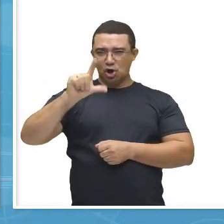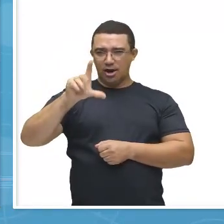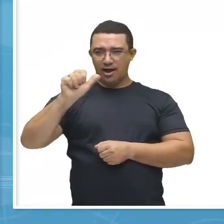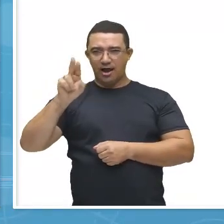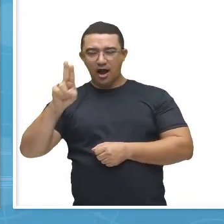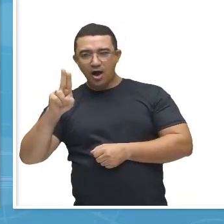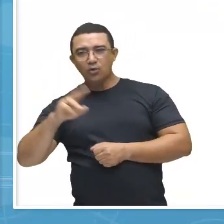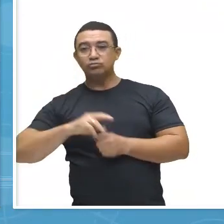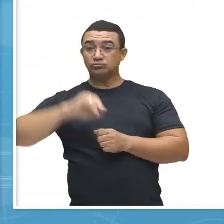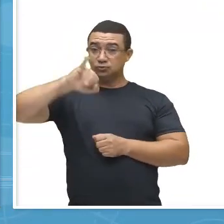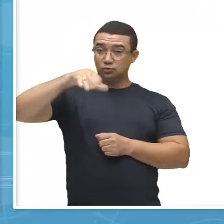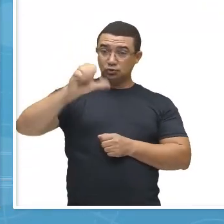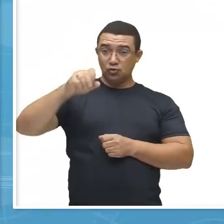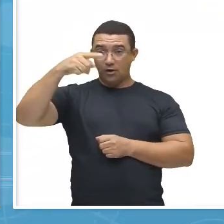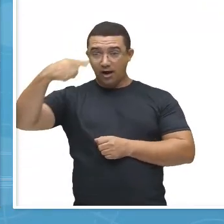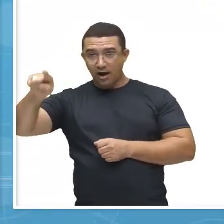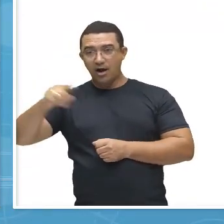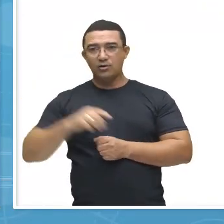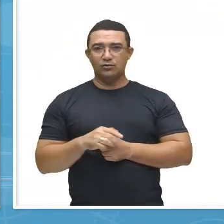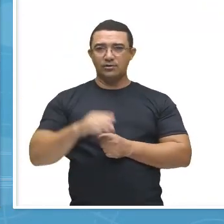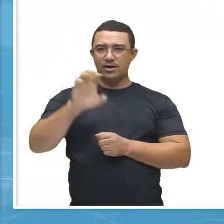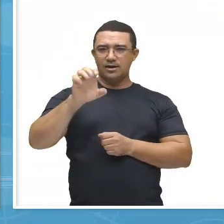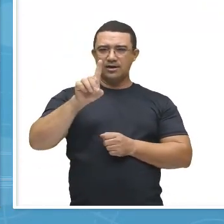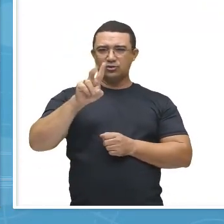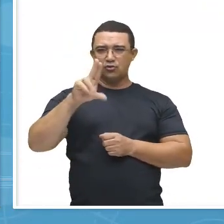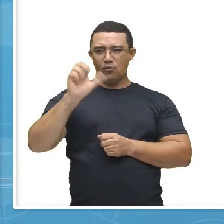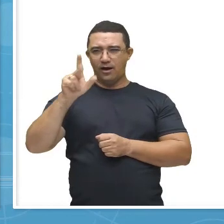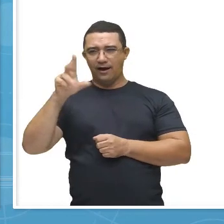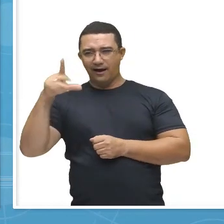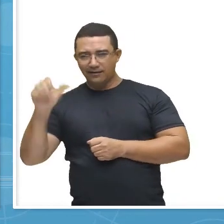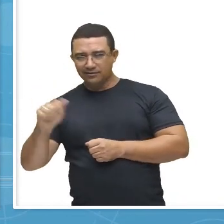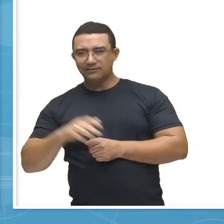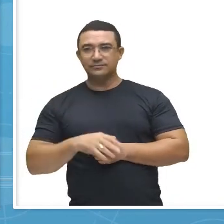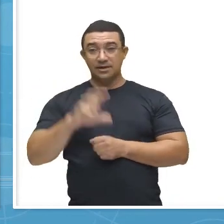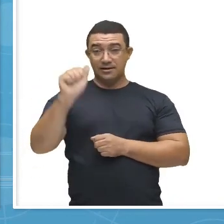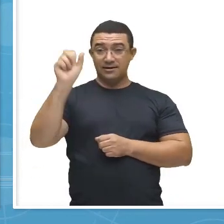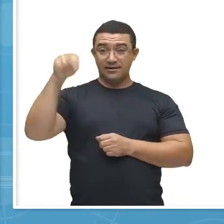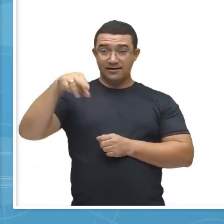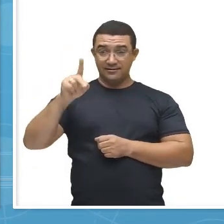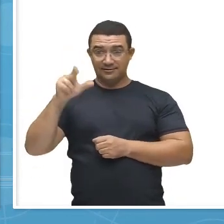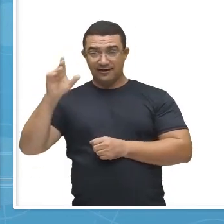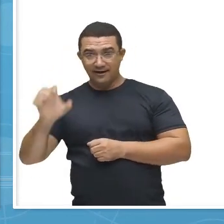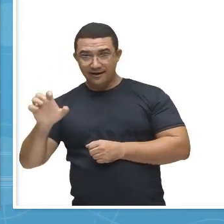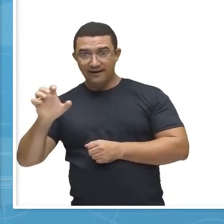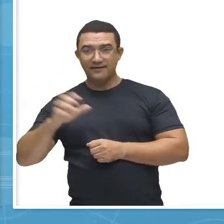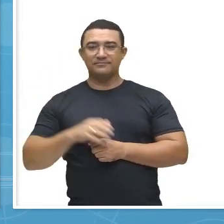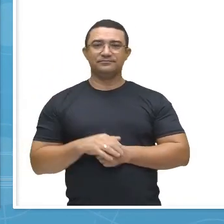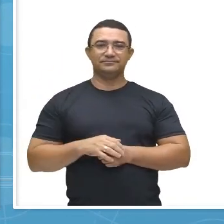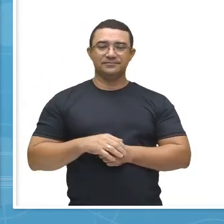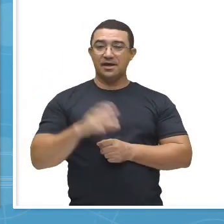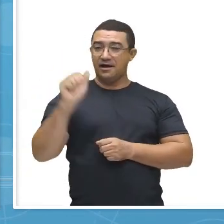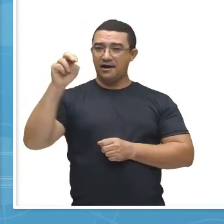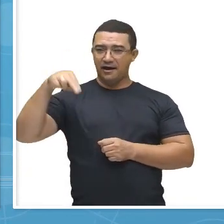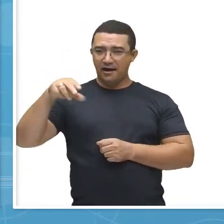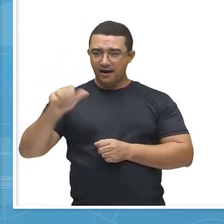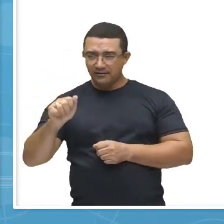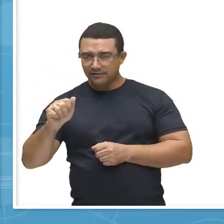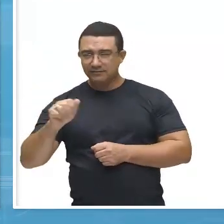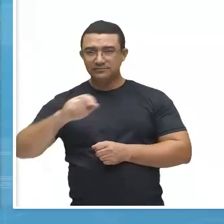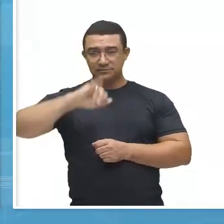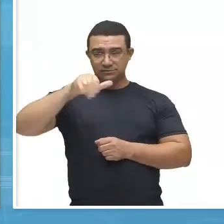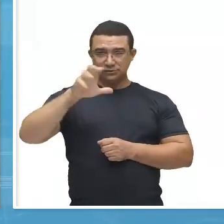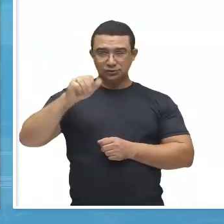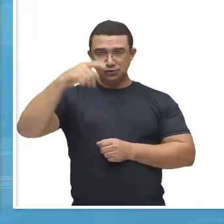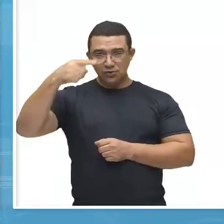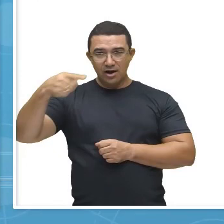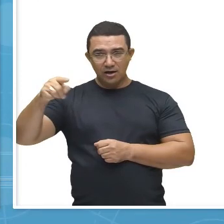Manuel Correia, Kimberly, Maria Eduarda, André Romão, Ana Luísa, né? João Vitor, lá da Escola